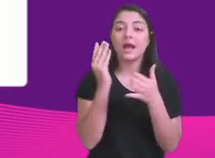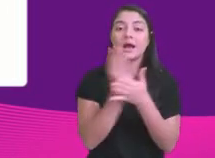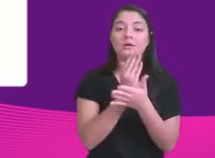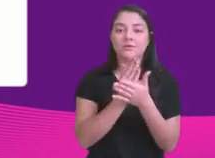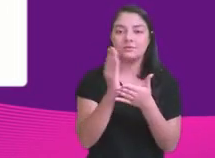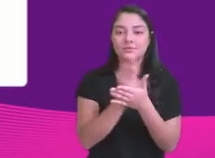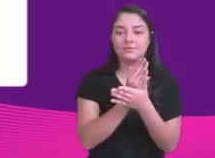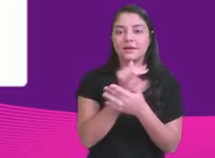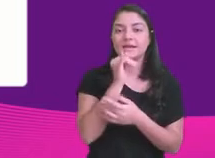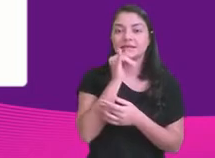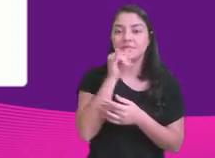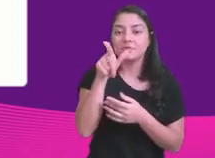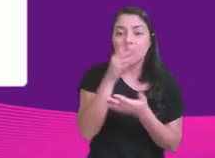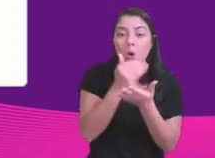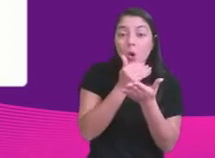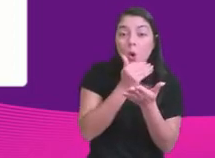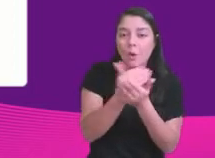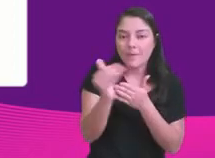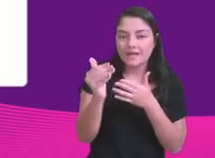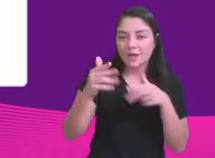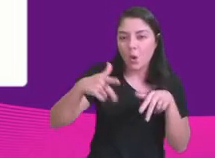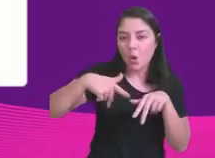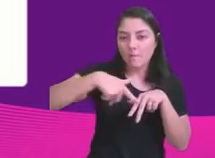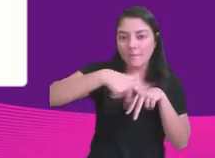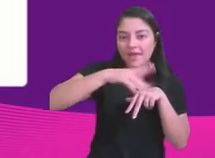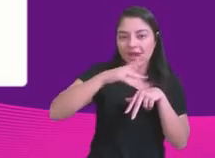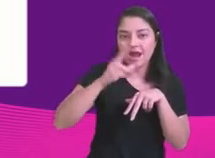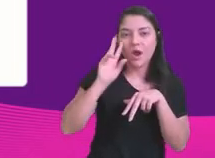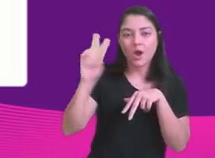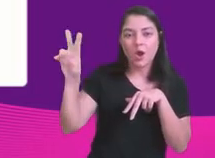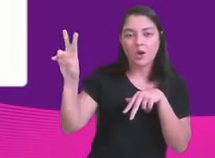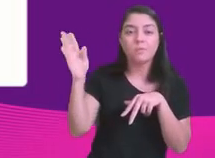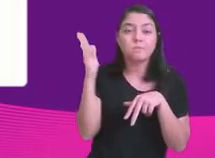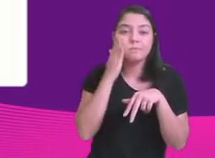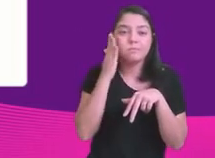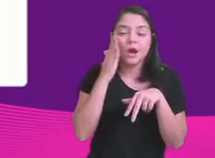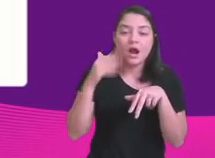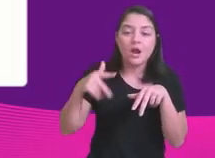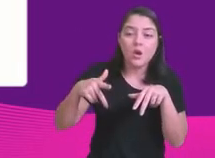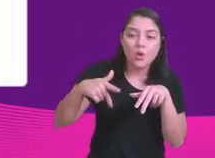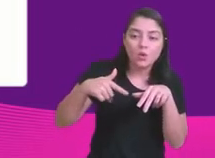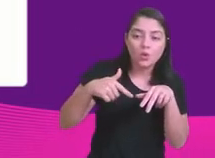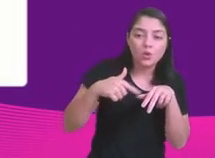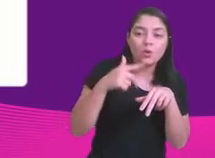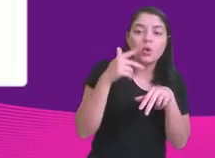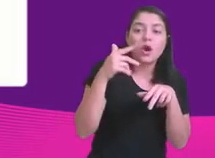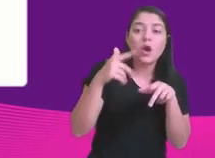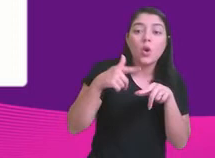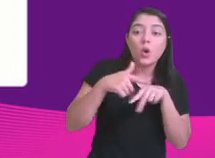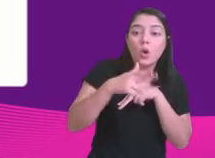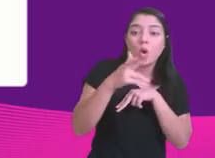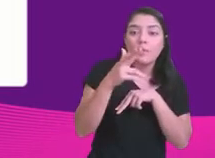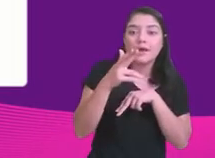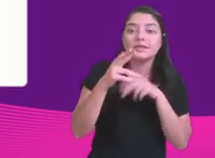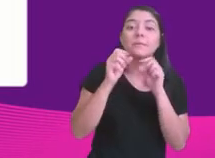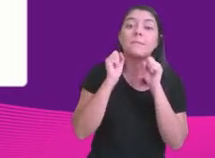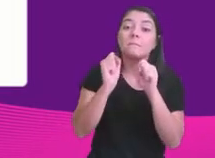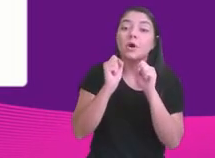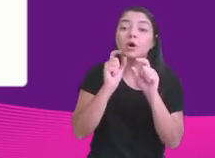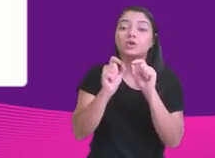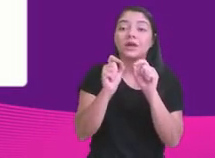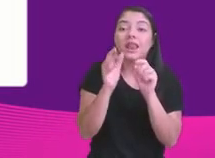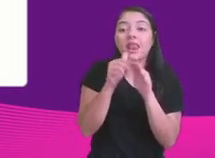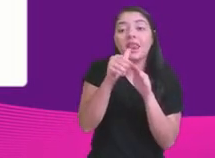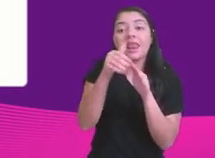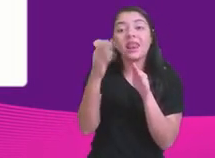você começa a operar por baixo, existe um risco muito grande de você cair num plano muito lateral à pelve, e